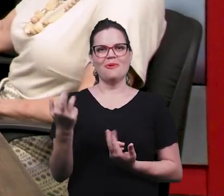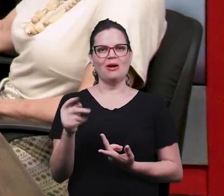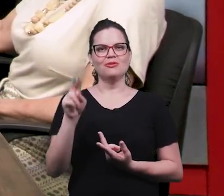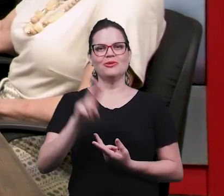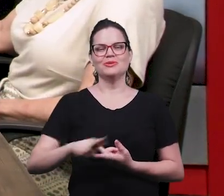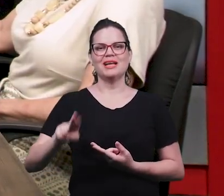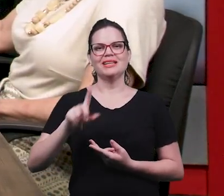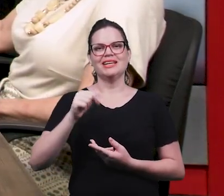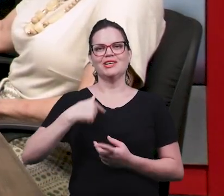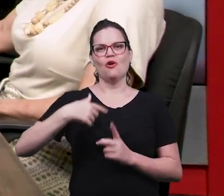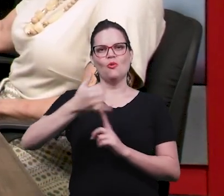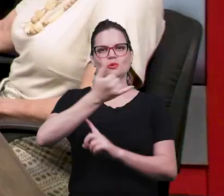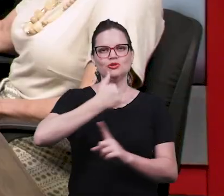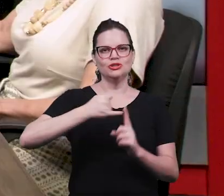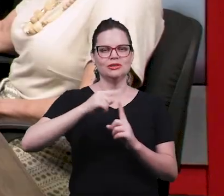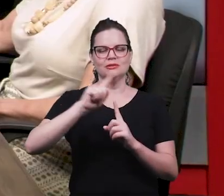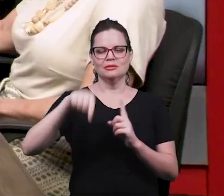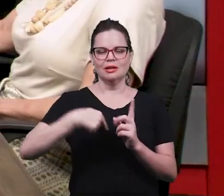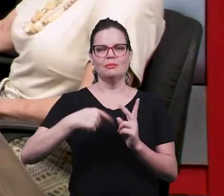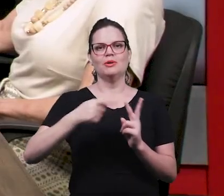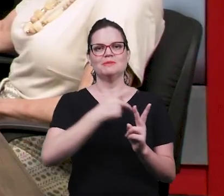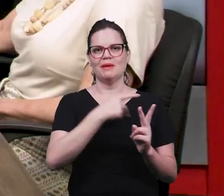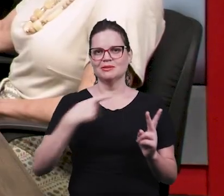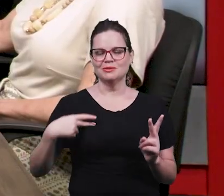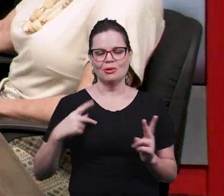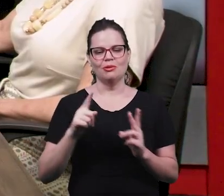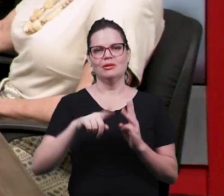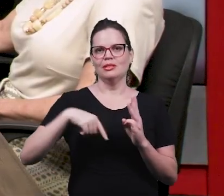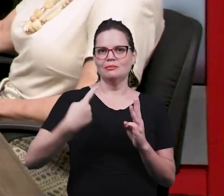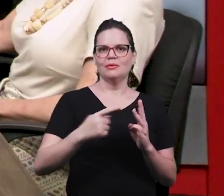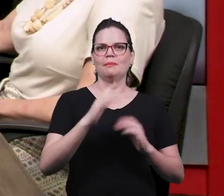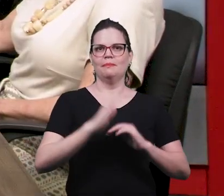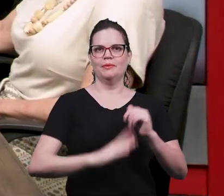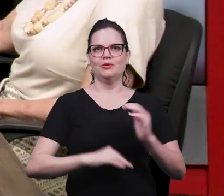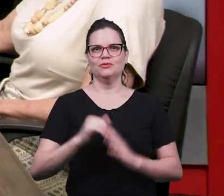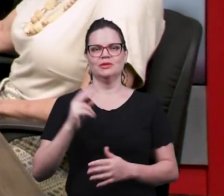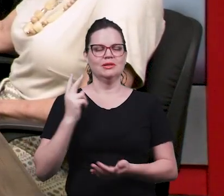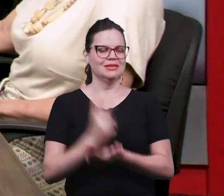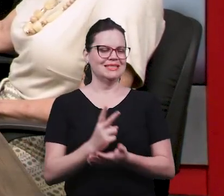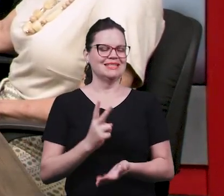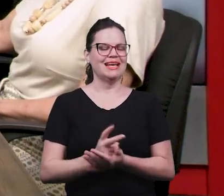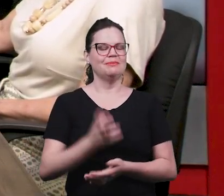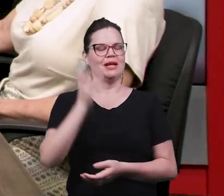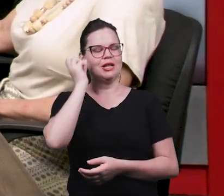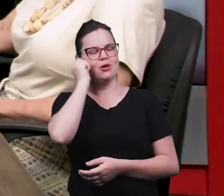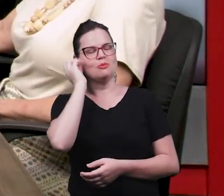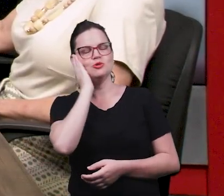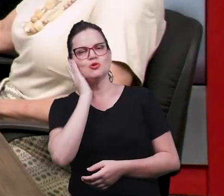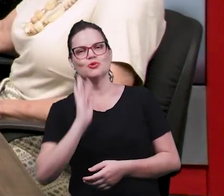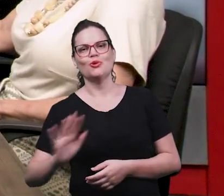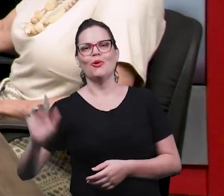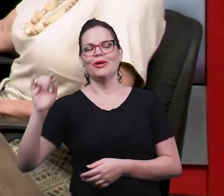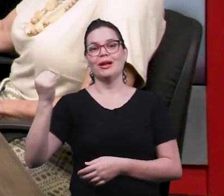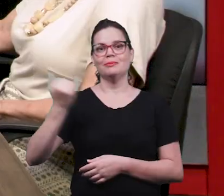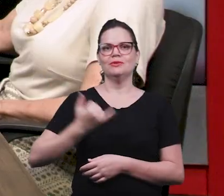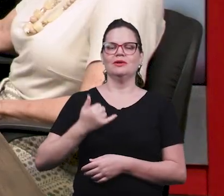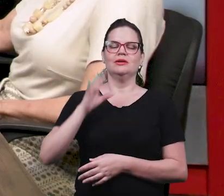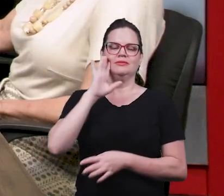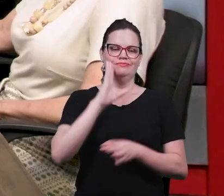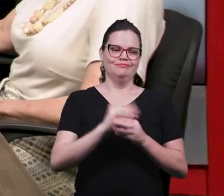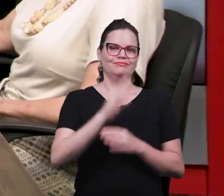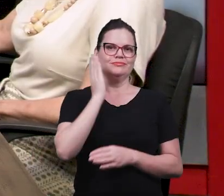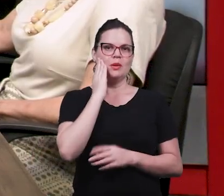fui ordenado, depois na vida profissional. Então, quando ela tinha esse sonho, eu falei assim, o Senhor vai, alguma coisa o Senhor está fazendo,